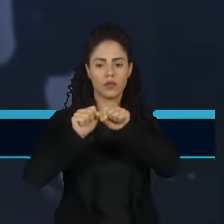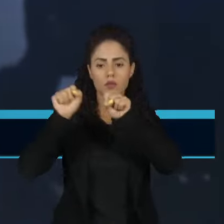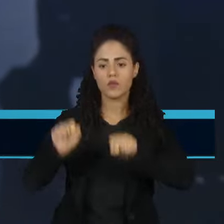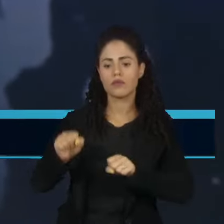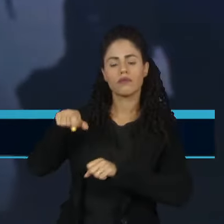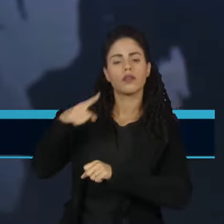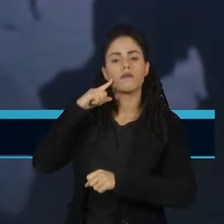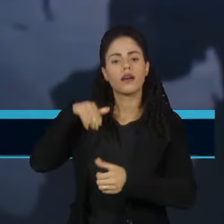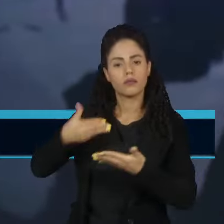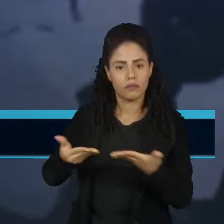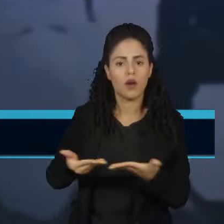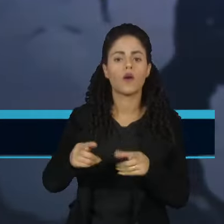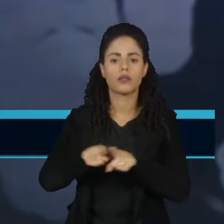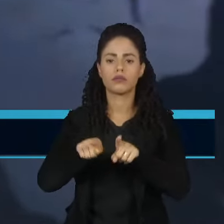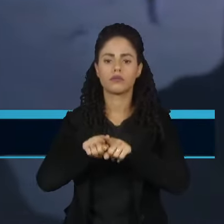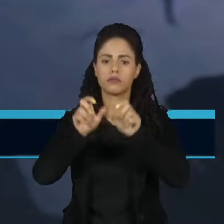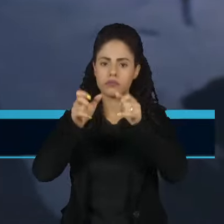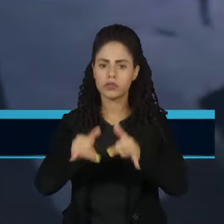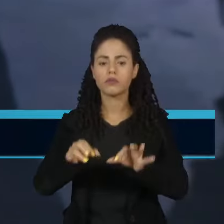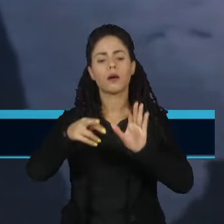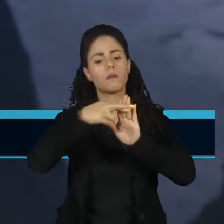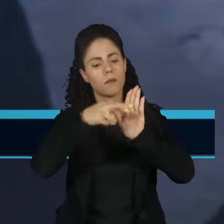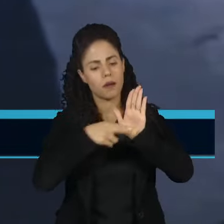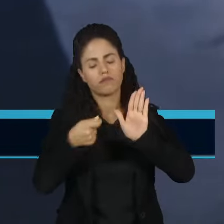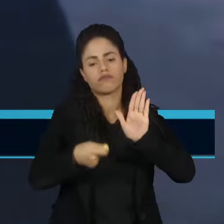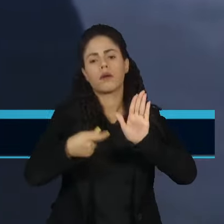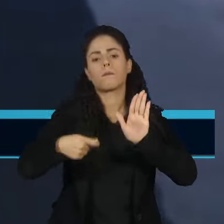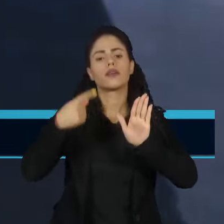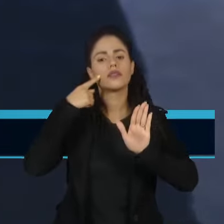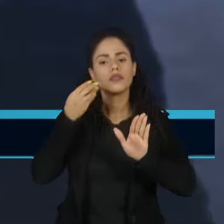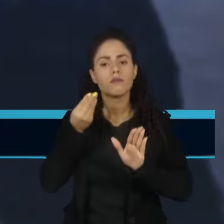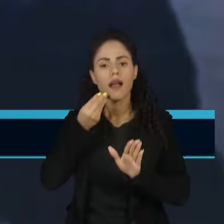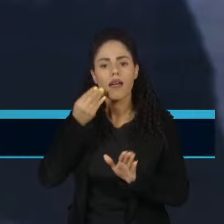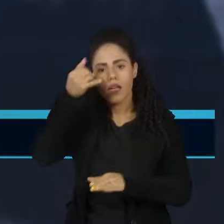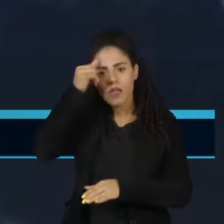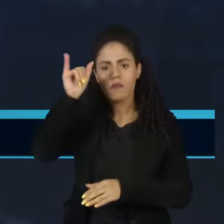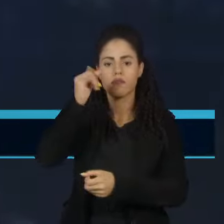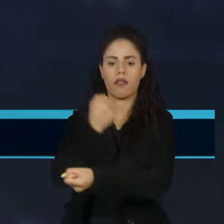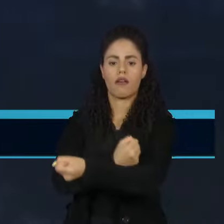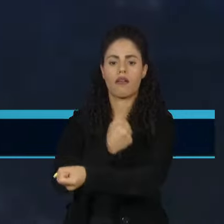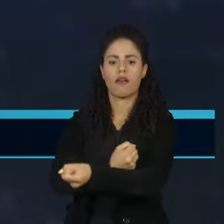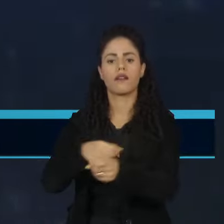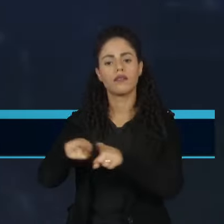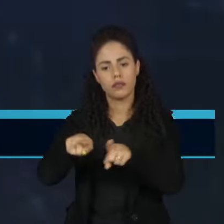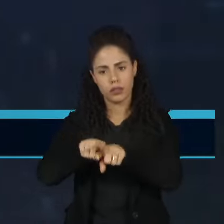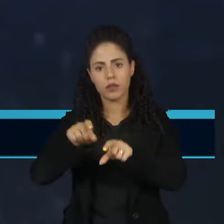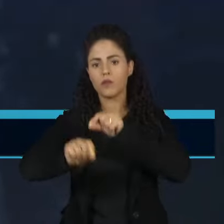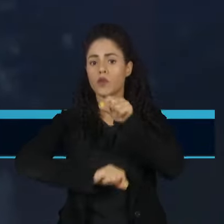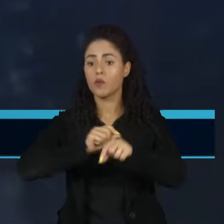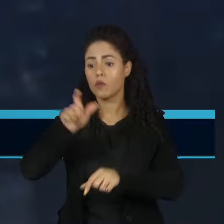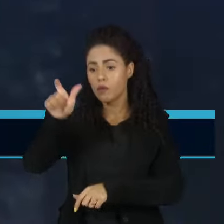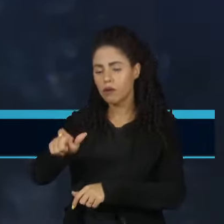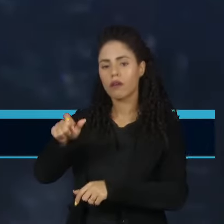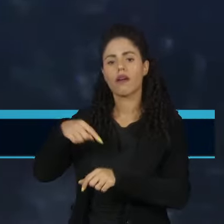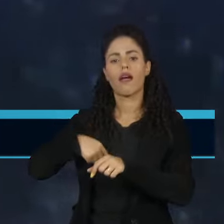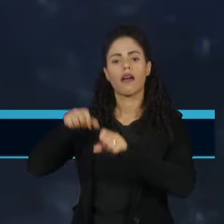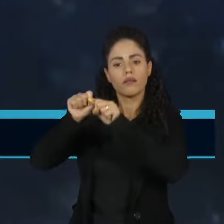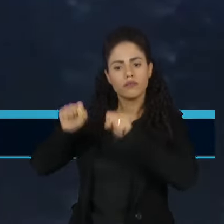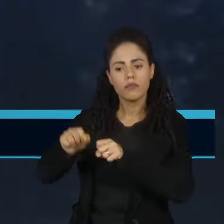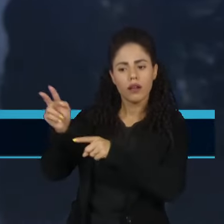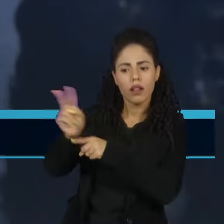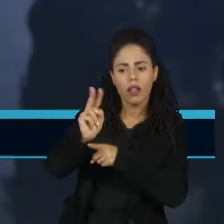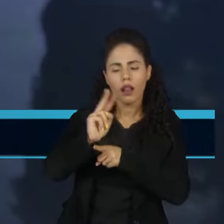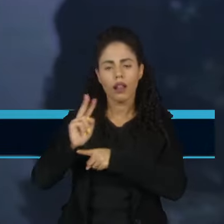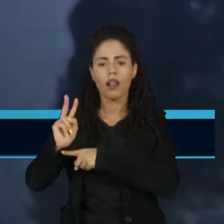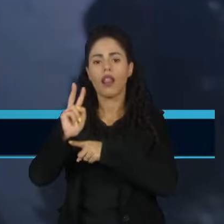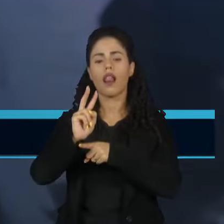ainda assim a pasta afirma que editou regras para a proteção dos apostadores entre elas a que prevê que operadores monitorem os